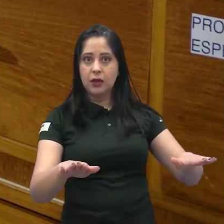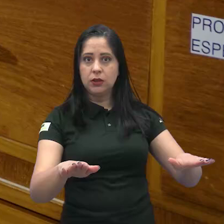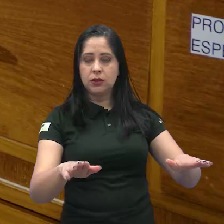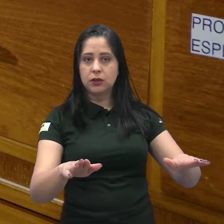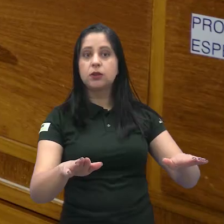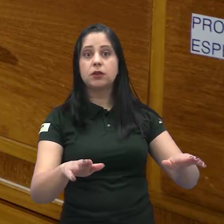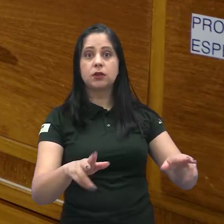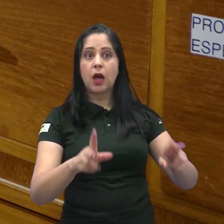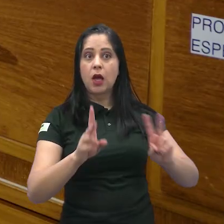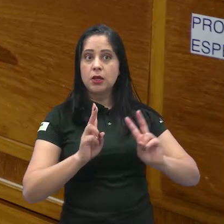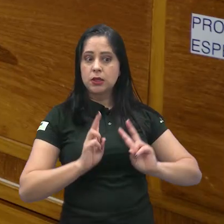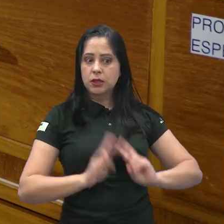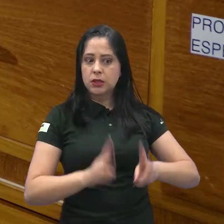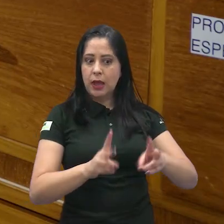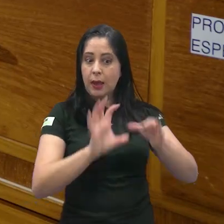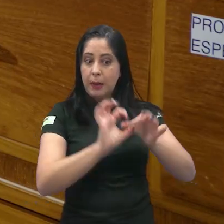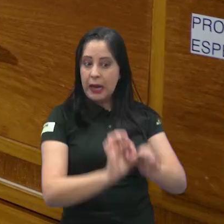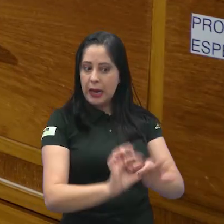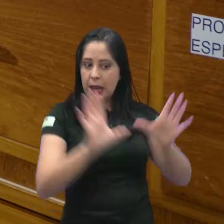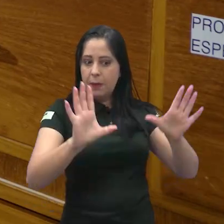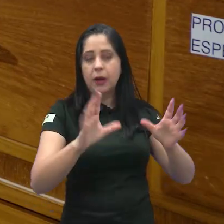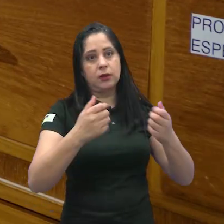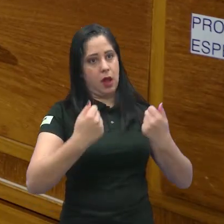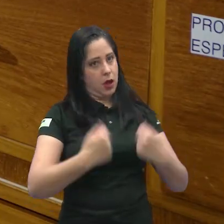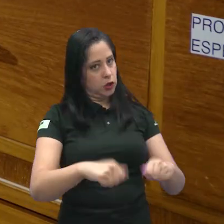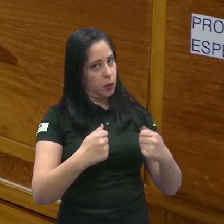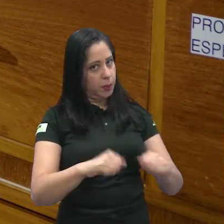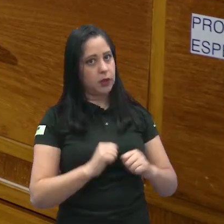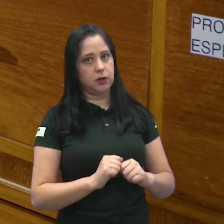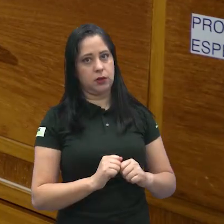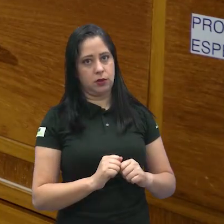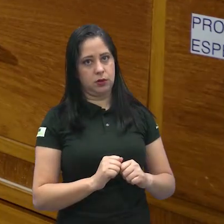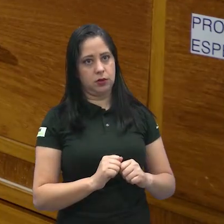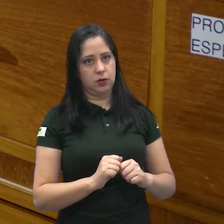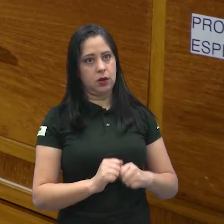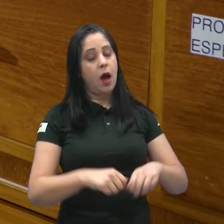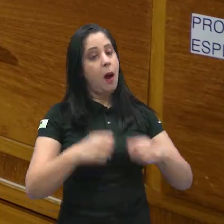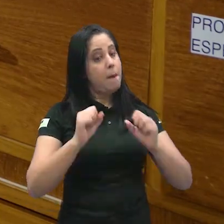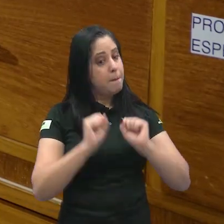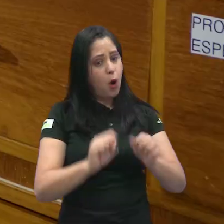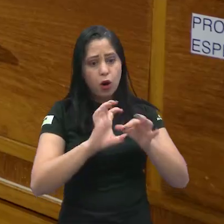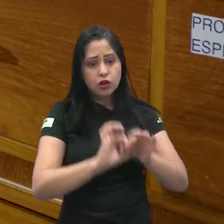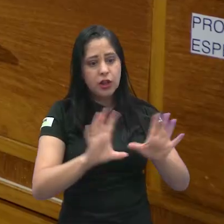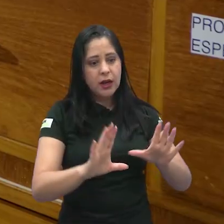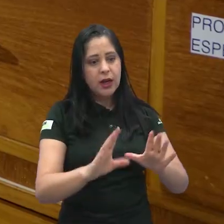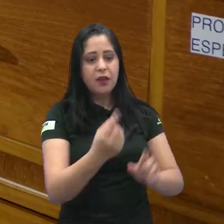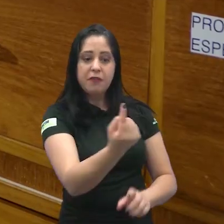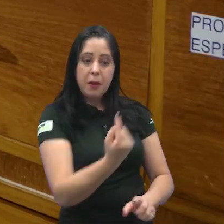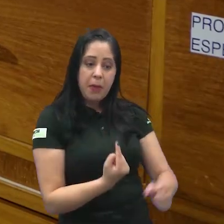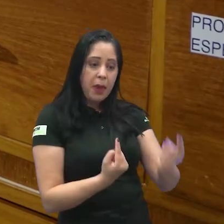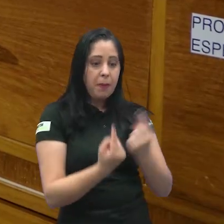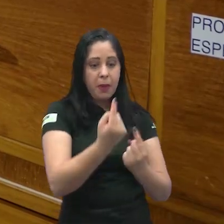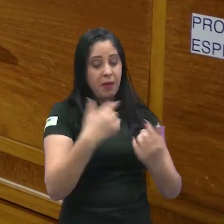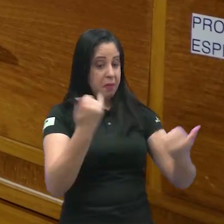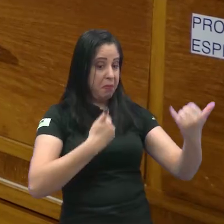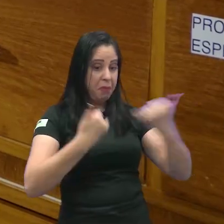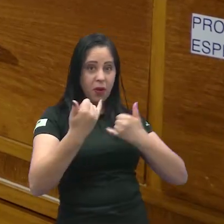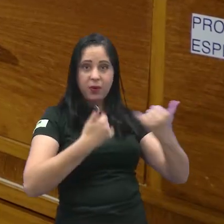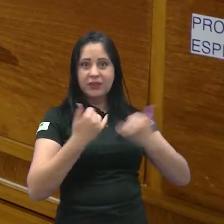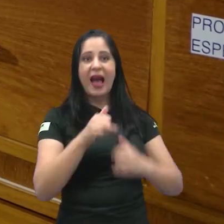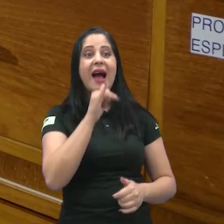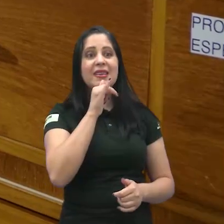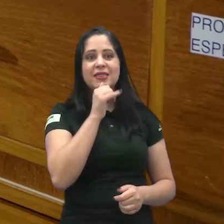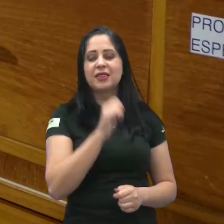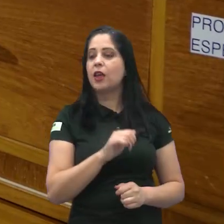essa liberdade para as crianças, para que elas possam ter a liberdade de falar como se elas chegam em casa e falam para a mãe. Por exemplo,